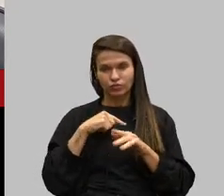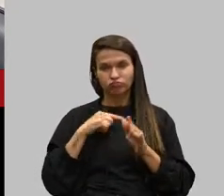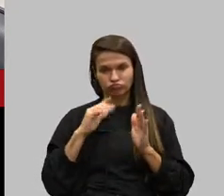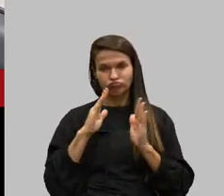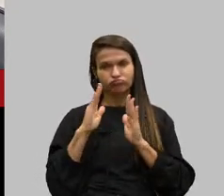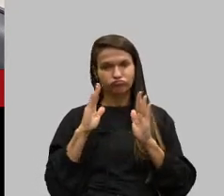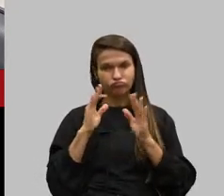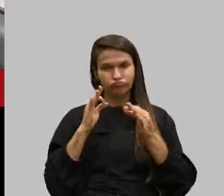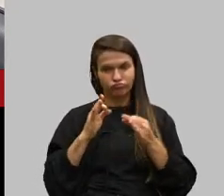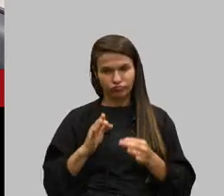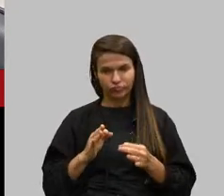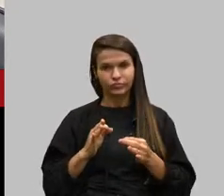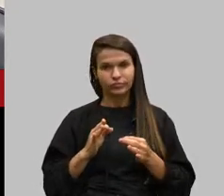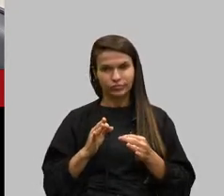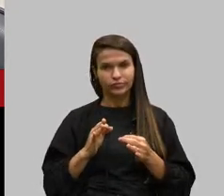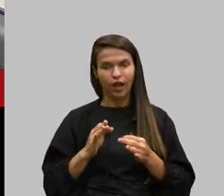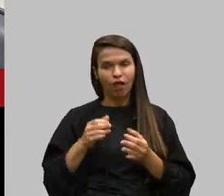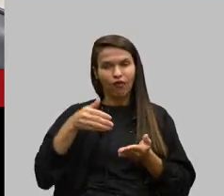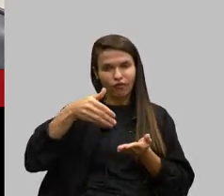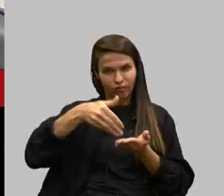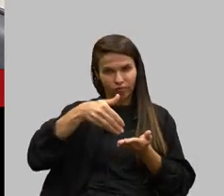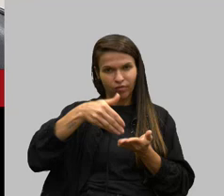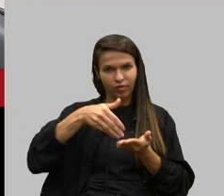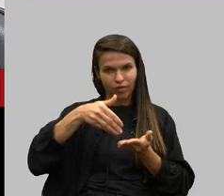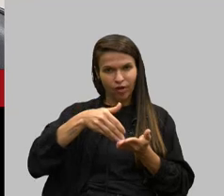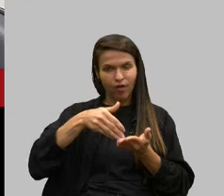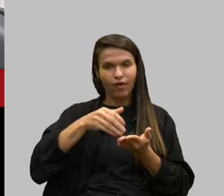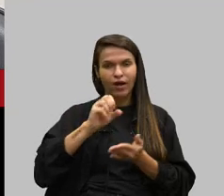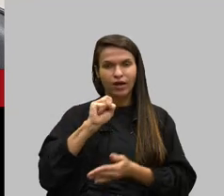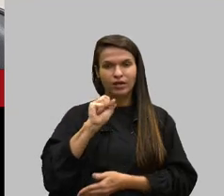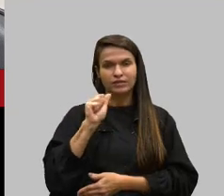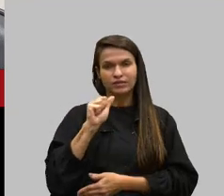obviamente a a sanção ocorrerá